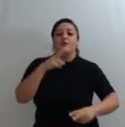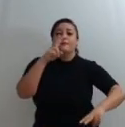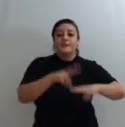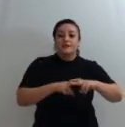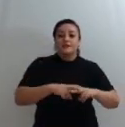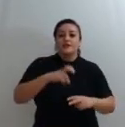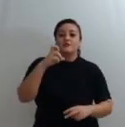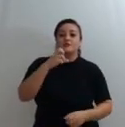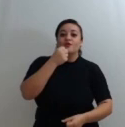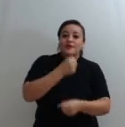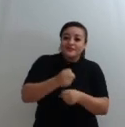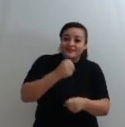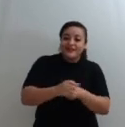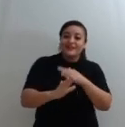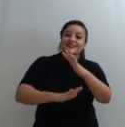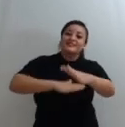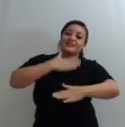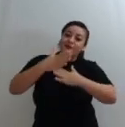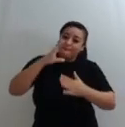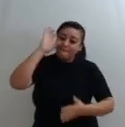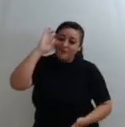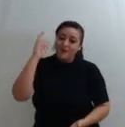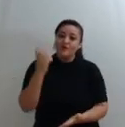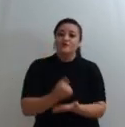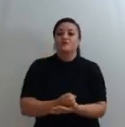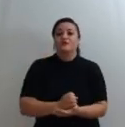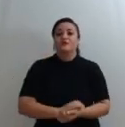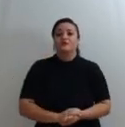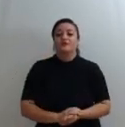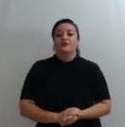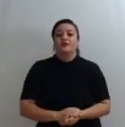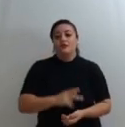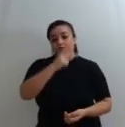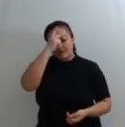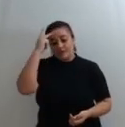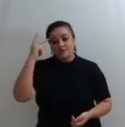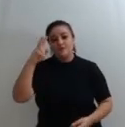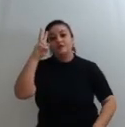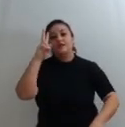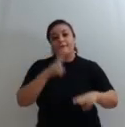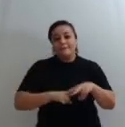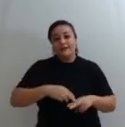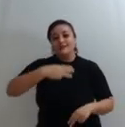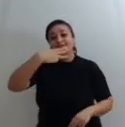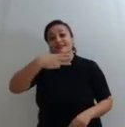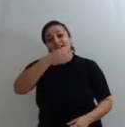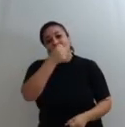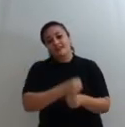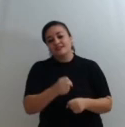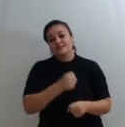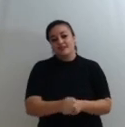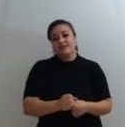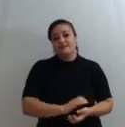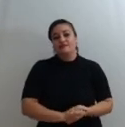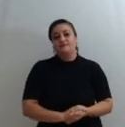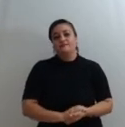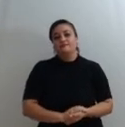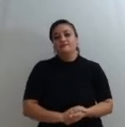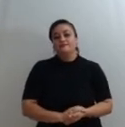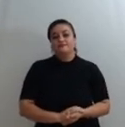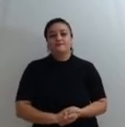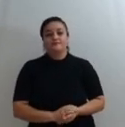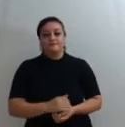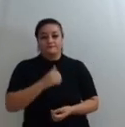após o cometimento e um rapaz que está preso hoje há 3 anos e alguns meses. Possivelmente, nem digo